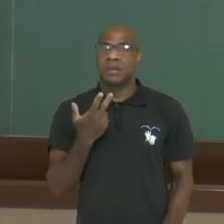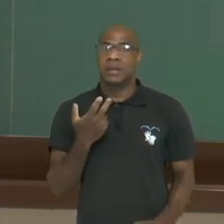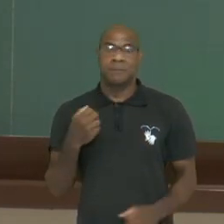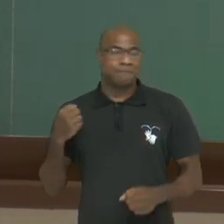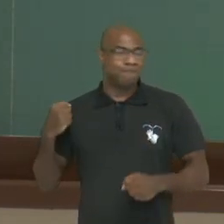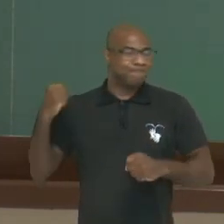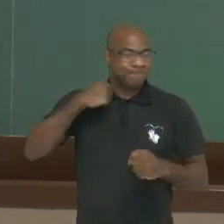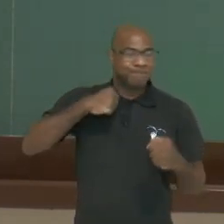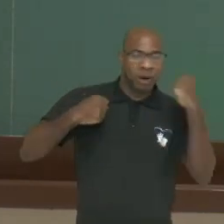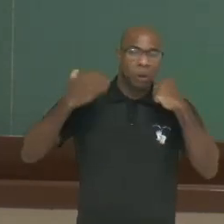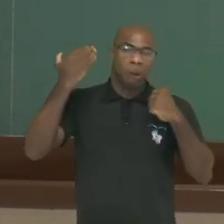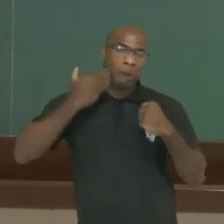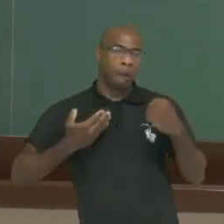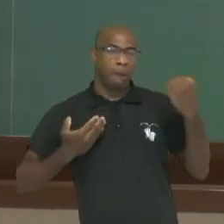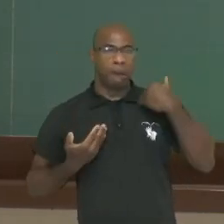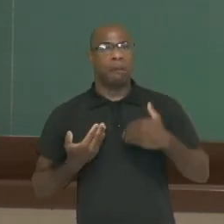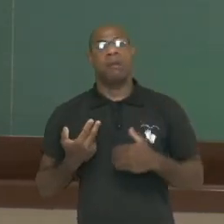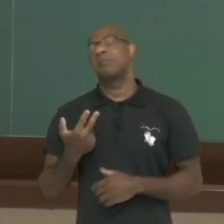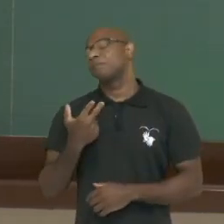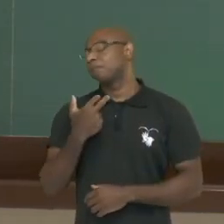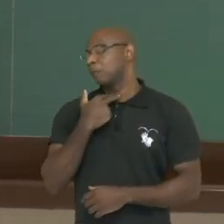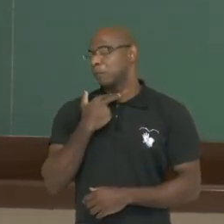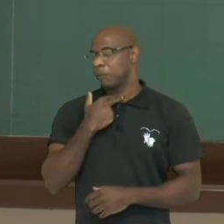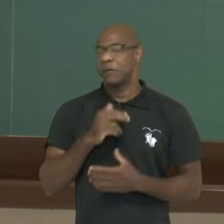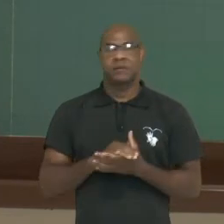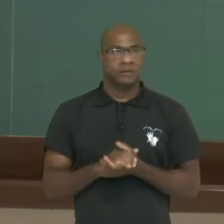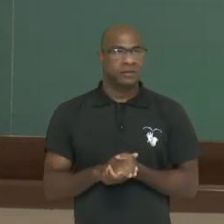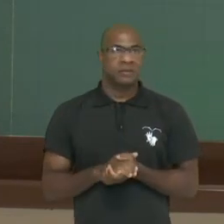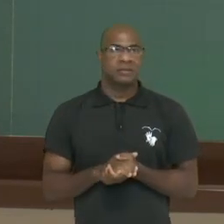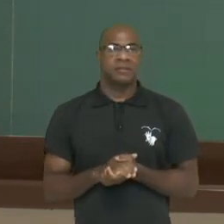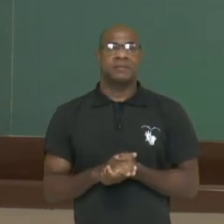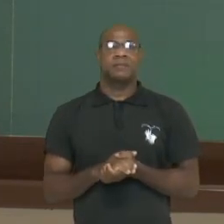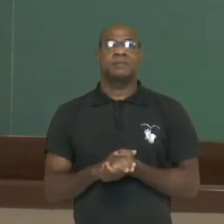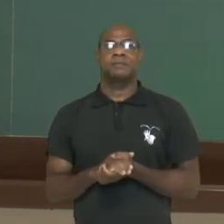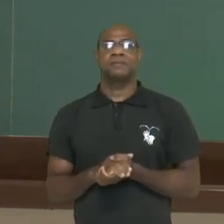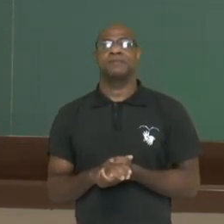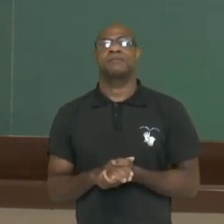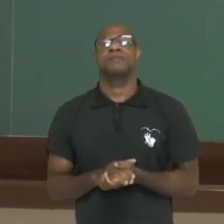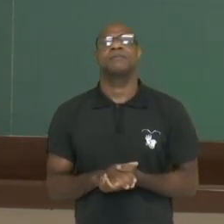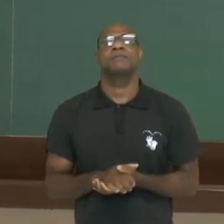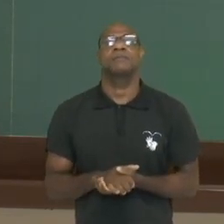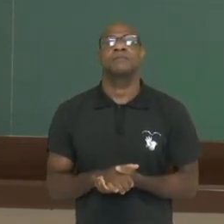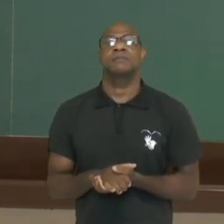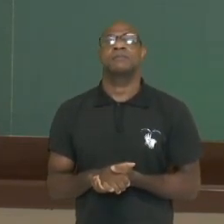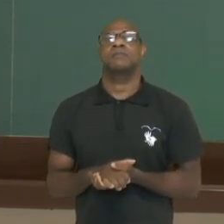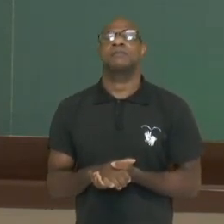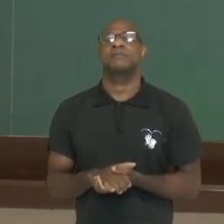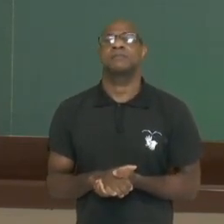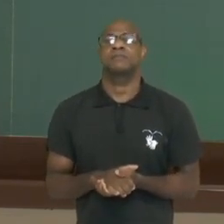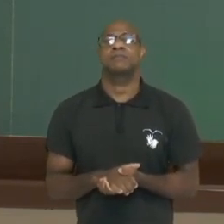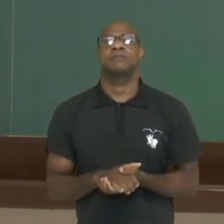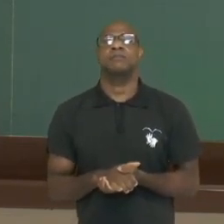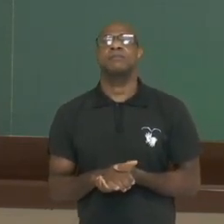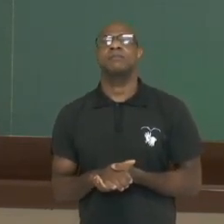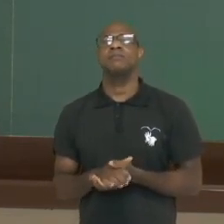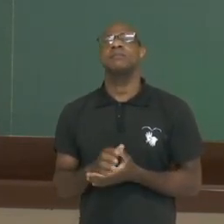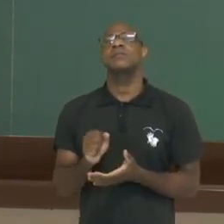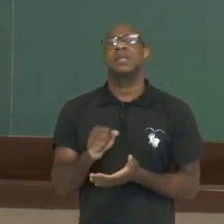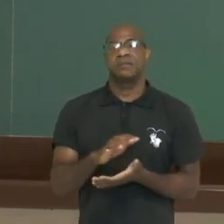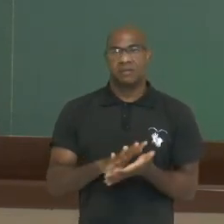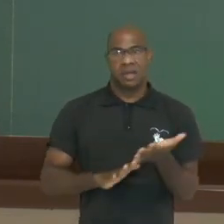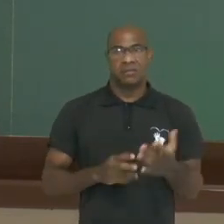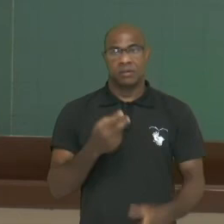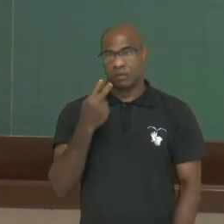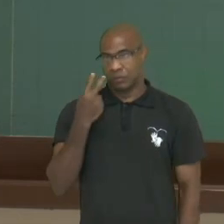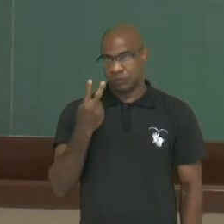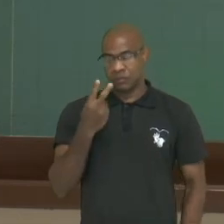então existe essa característica que é reforçada pelos nossos professores de educação física. Agora vamos a uma atividade,